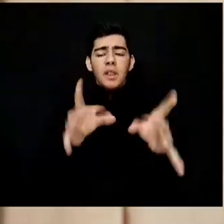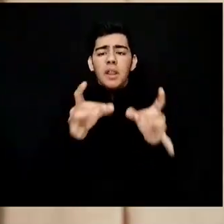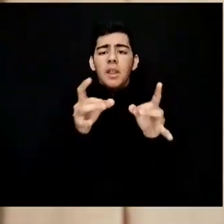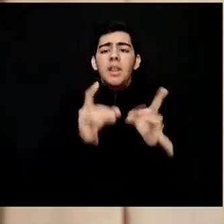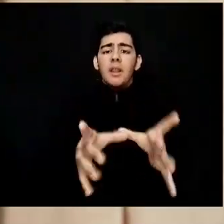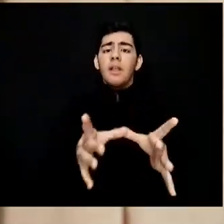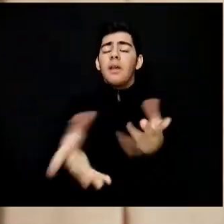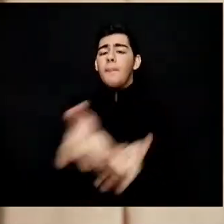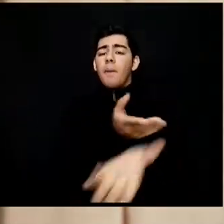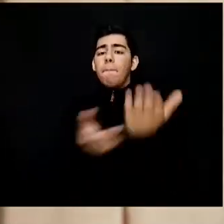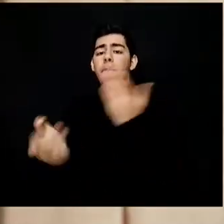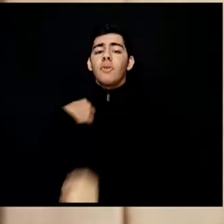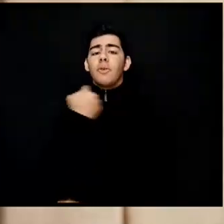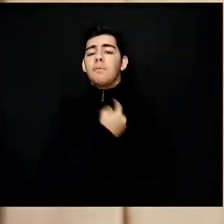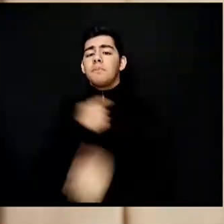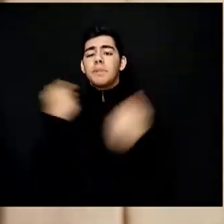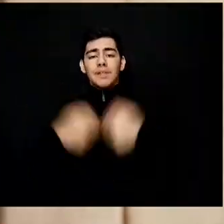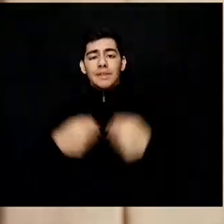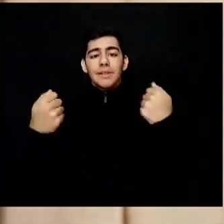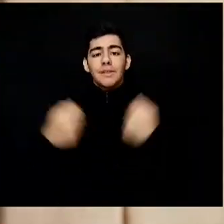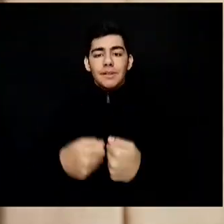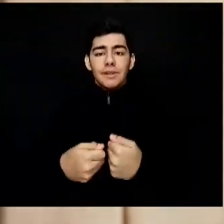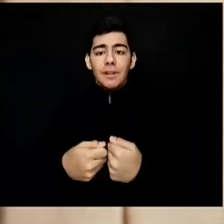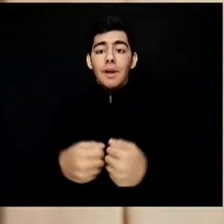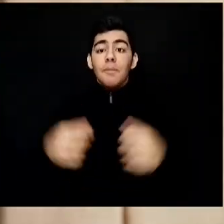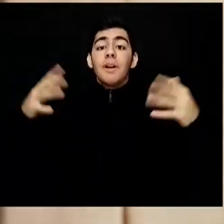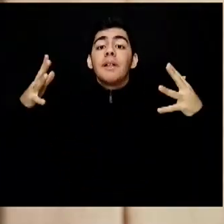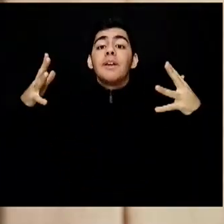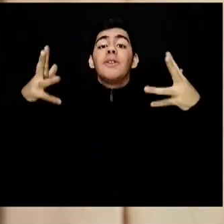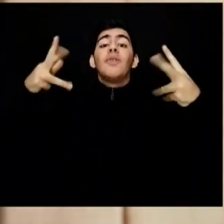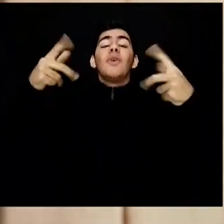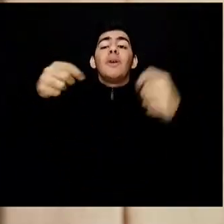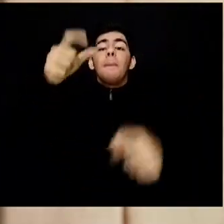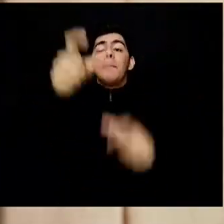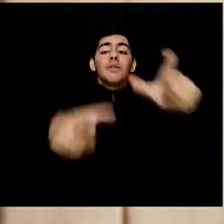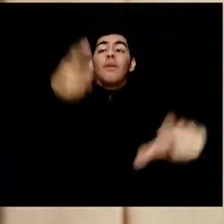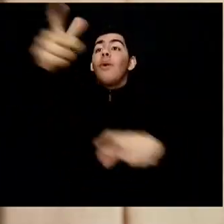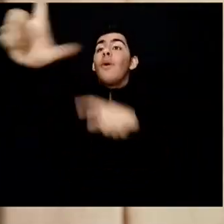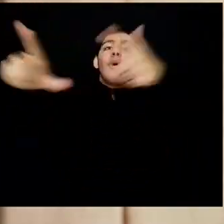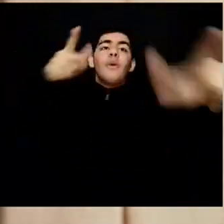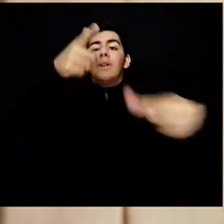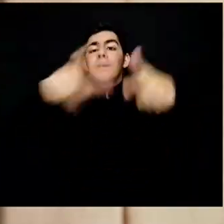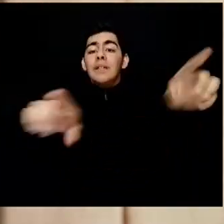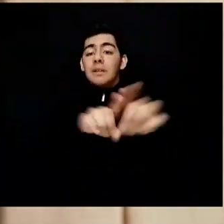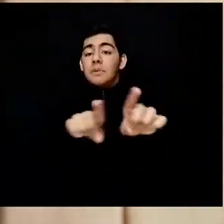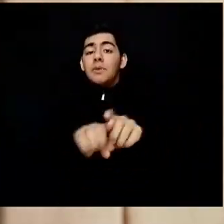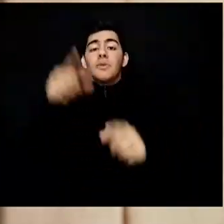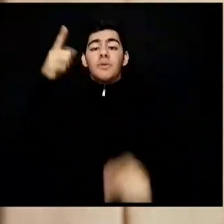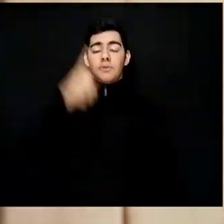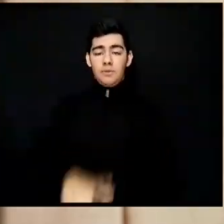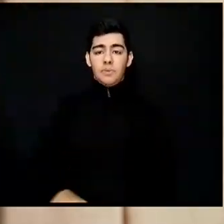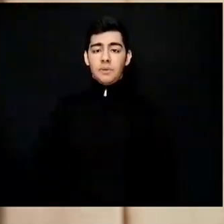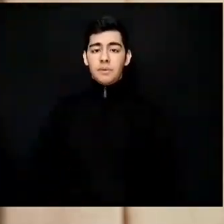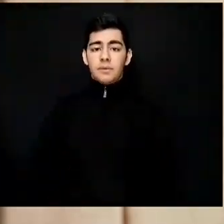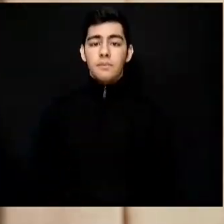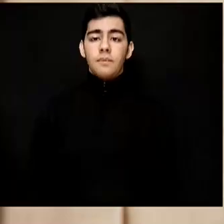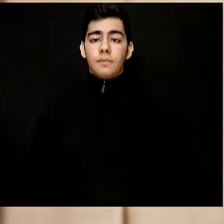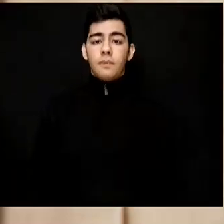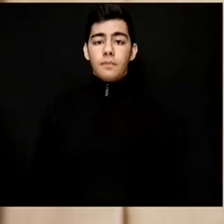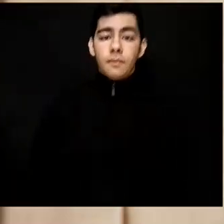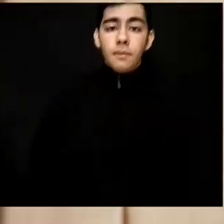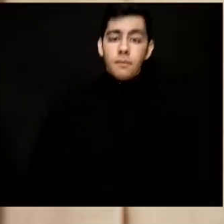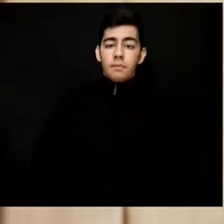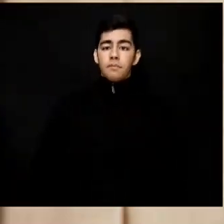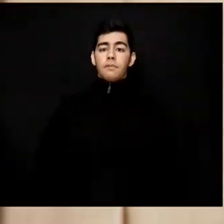que essa essência chegue nas outras pessoas, nos outros lugares, porque acaba sendo muito distante essa história, né? Essa história